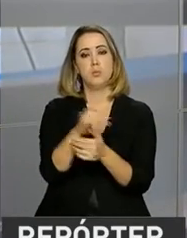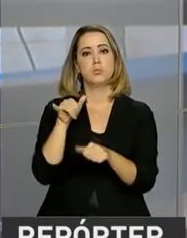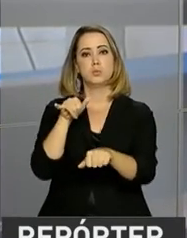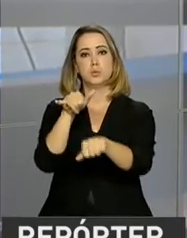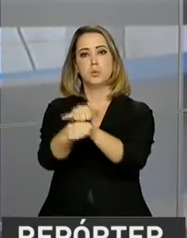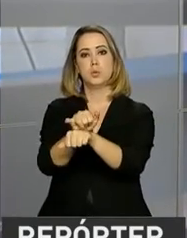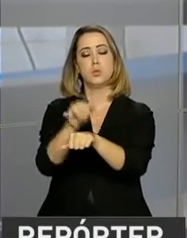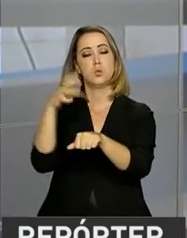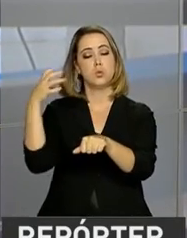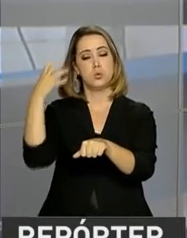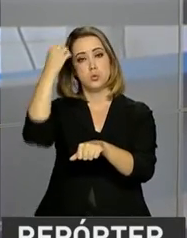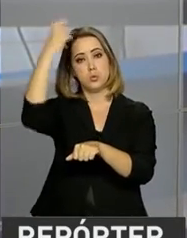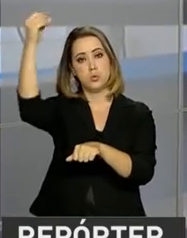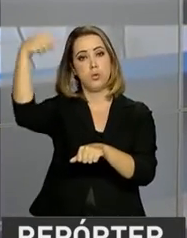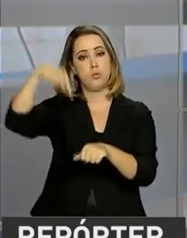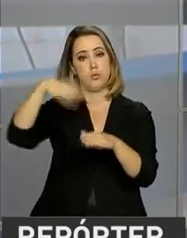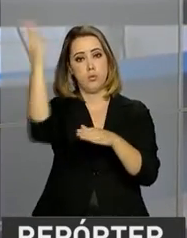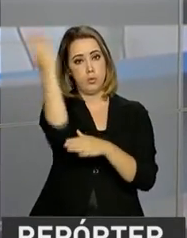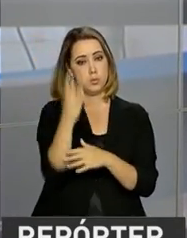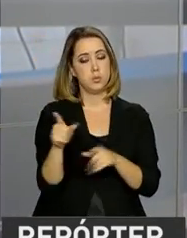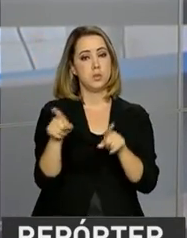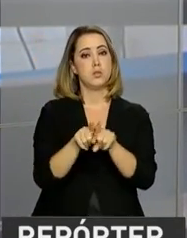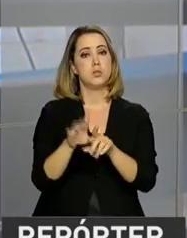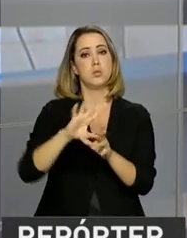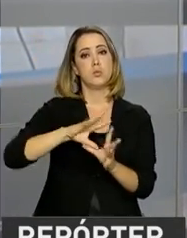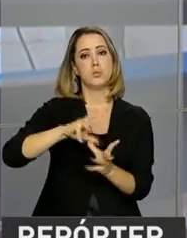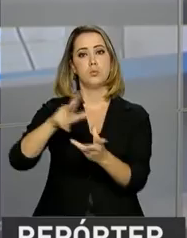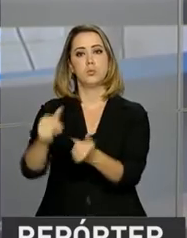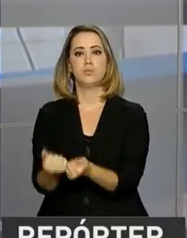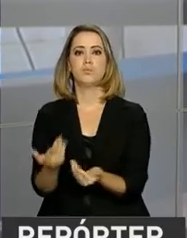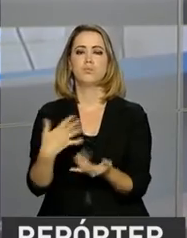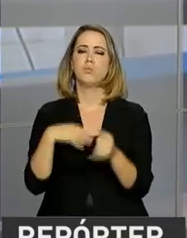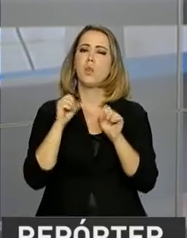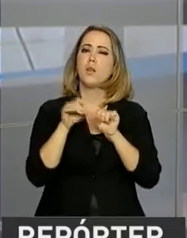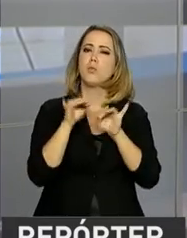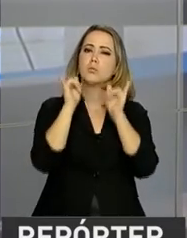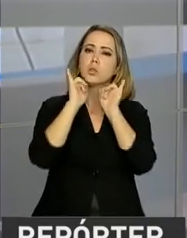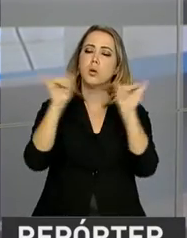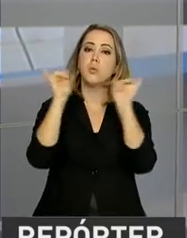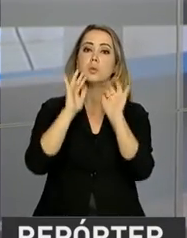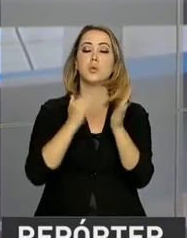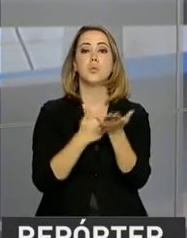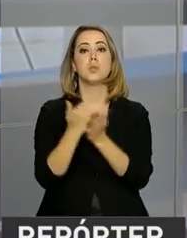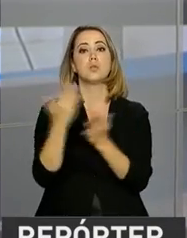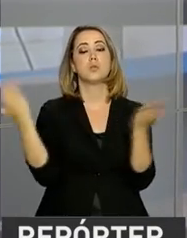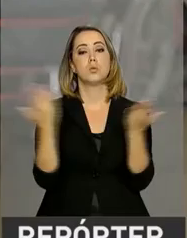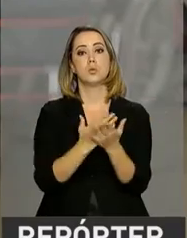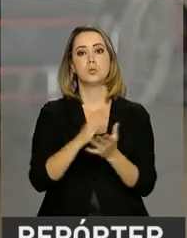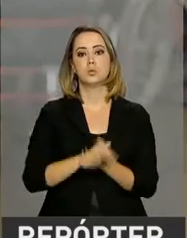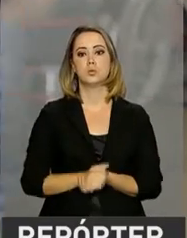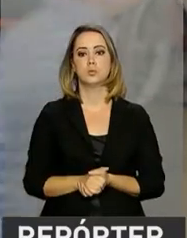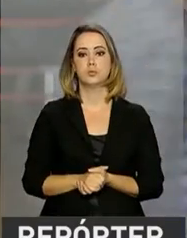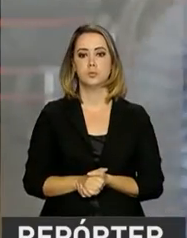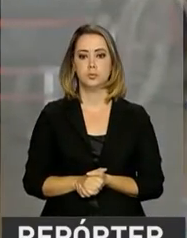e para orientar o passageiro uma campanha nacional começou a ser exibida hoje